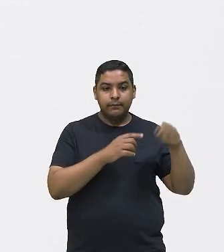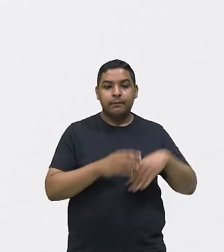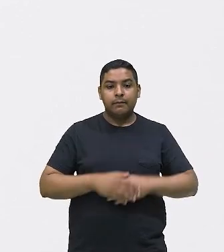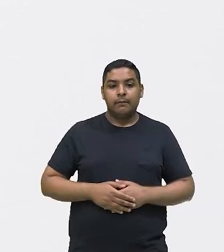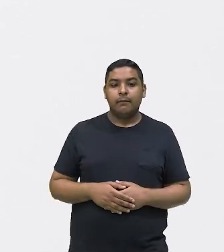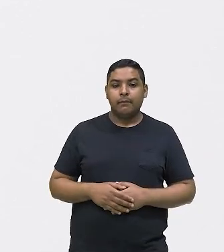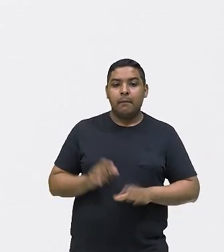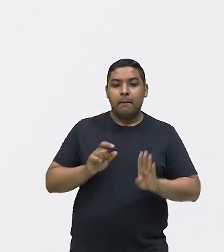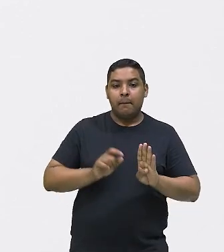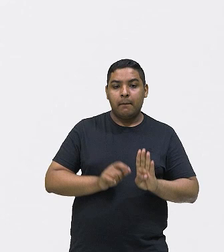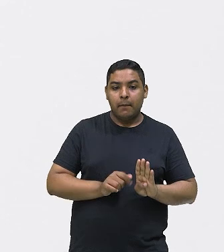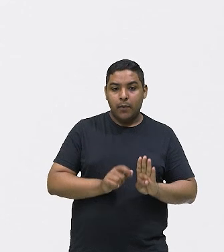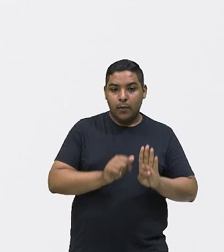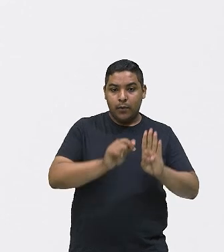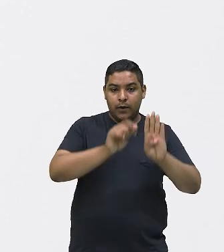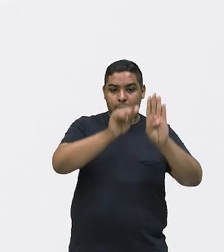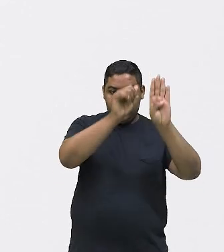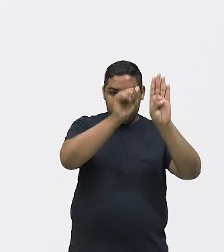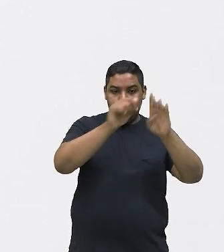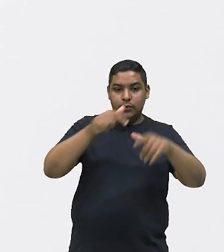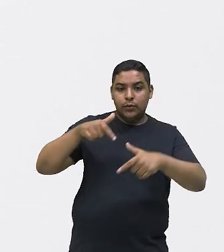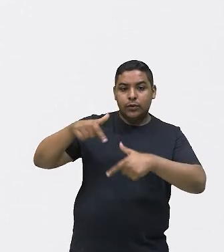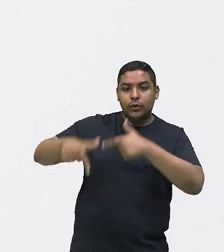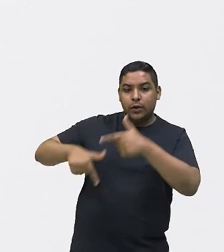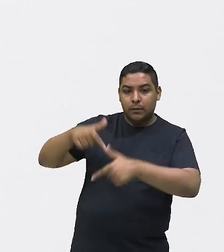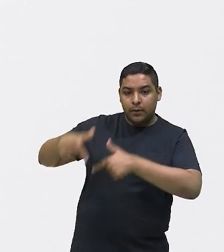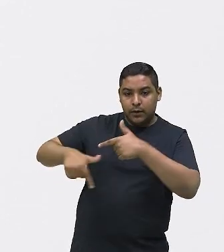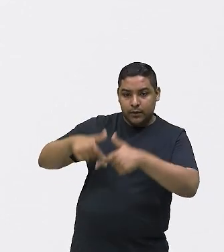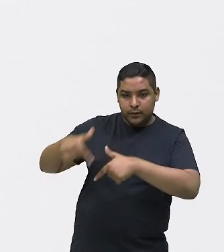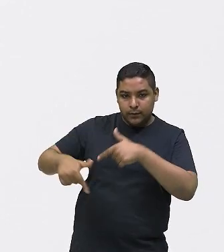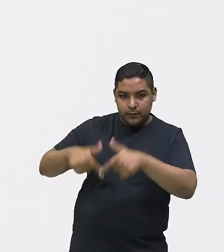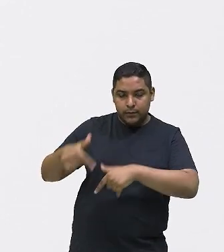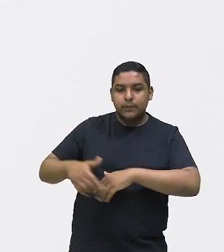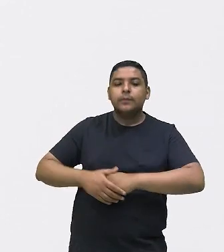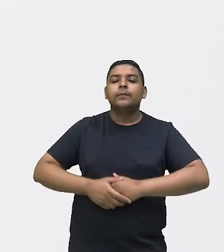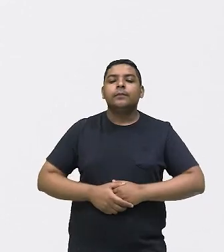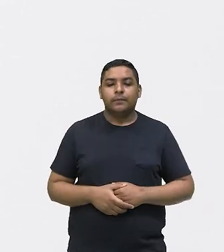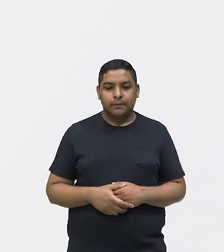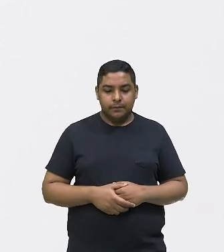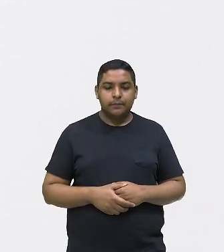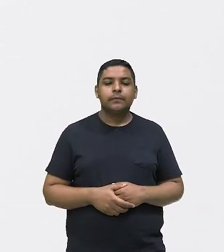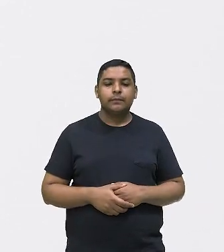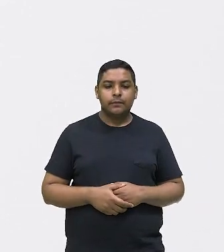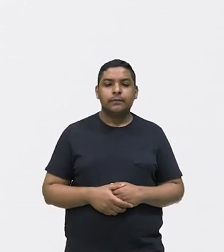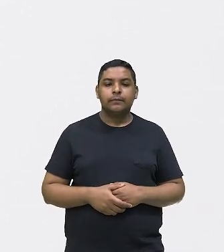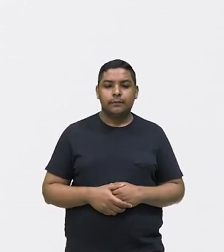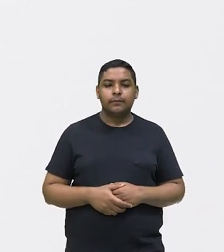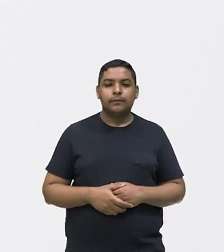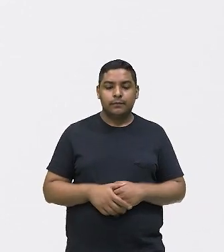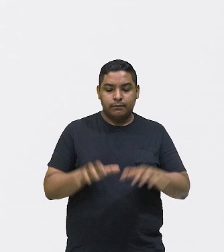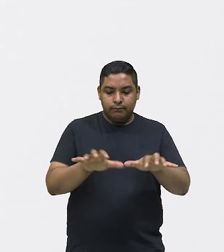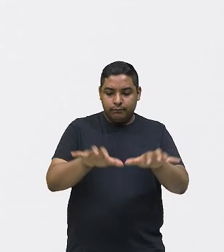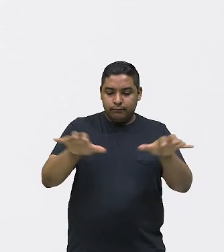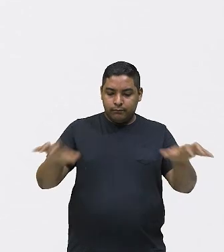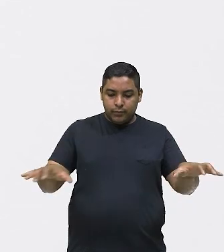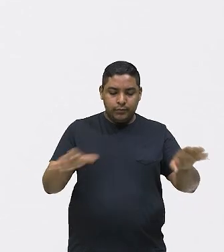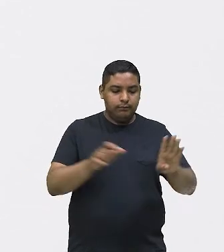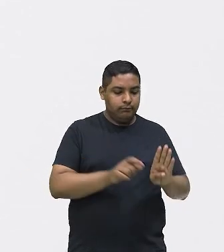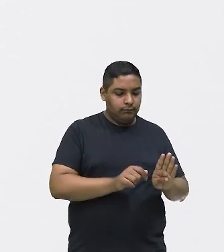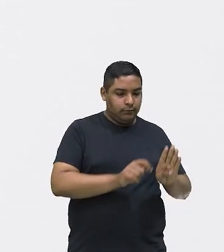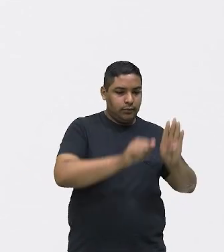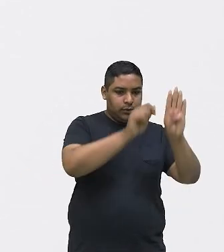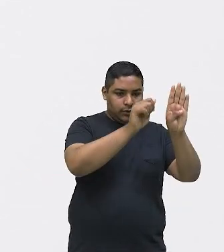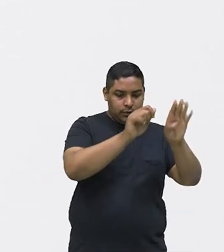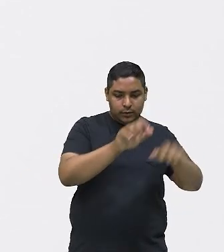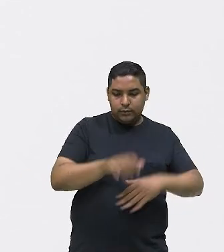de produção ou de empresa, e proletários, que são os